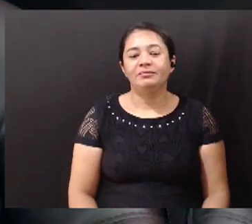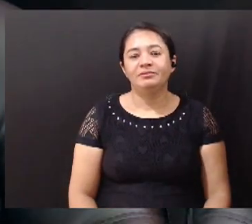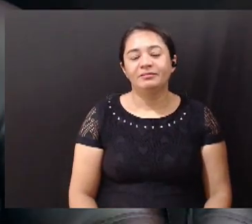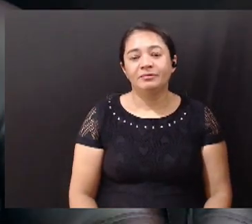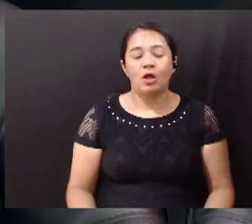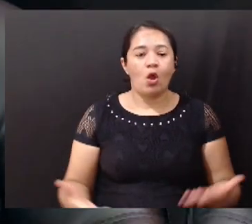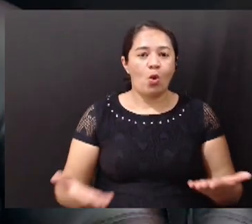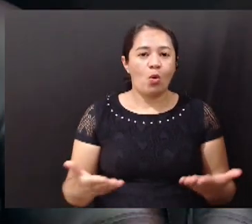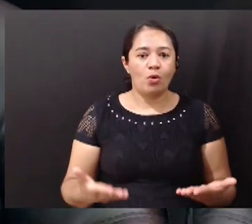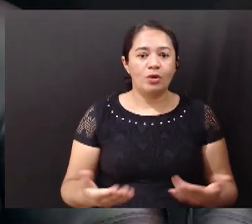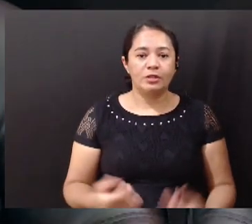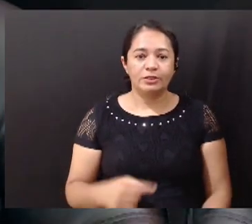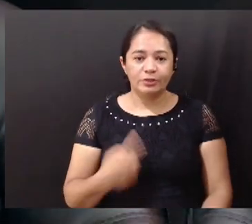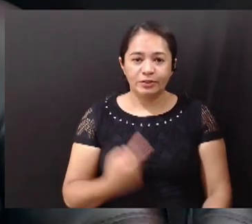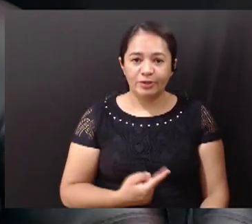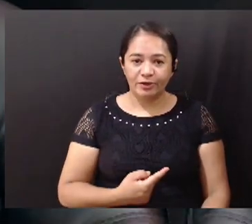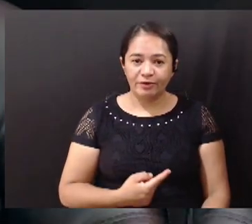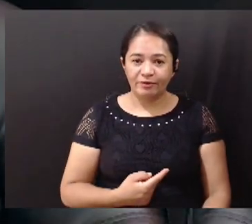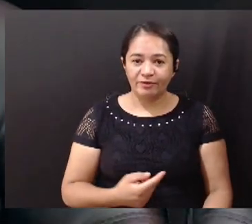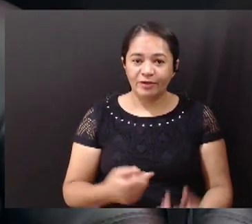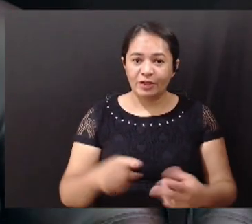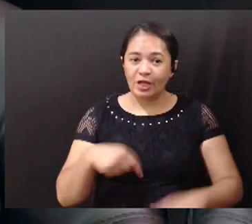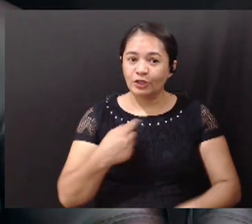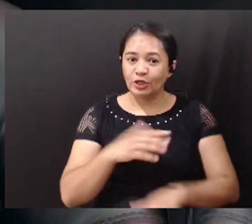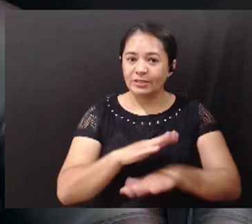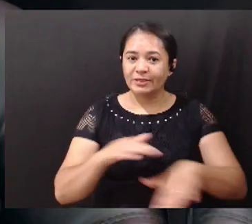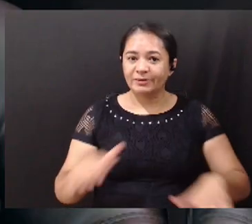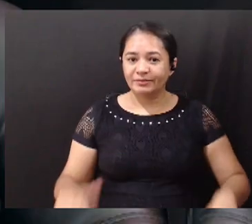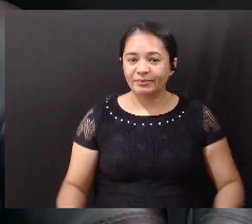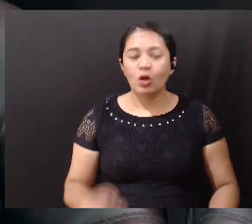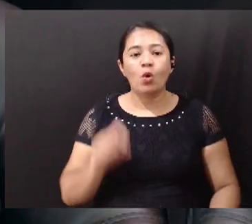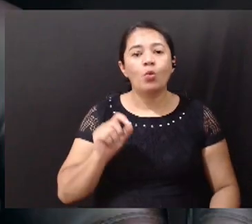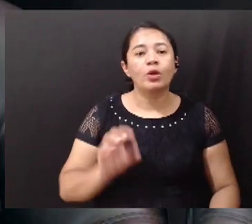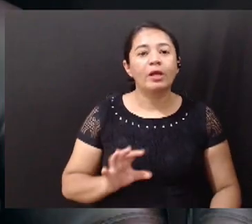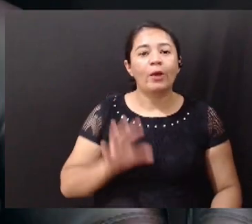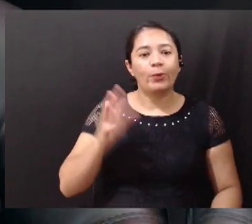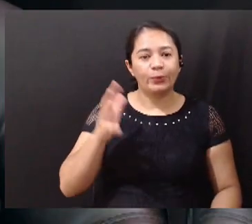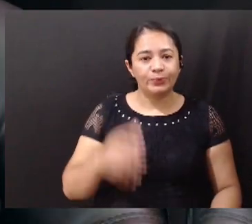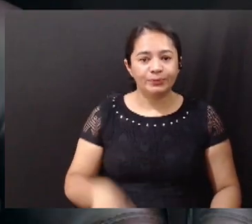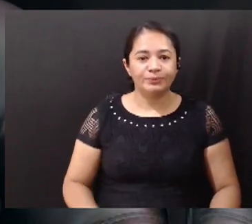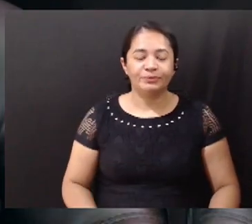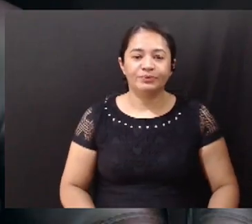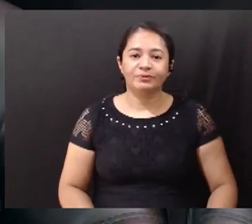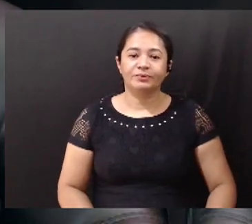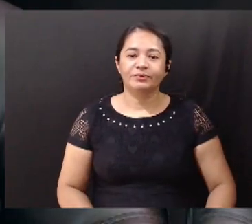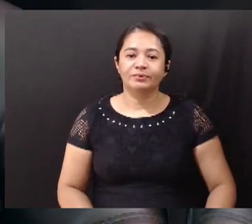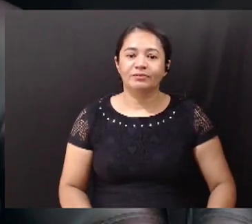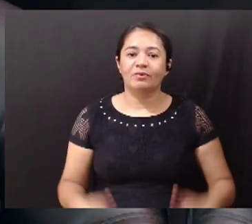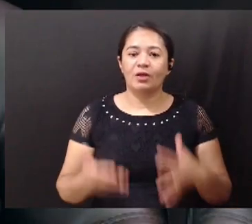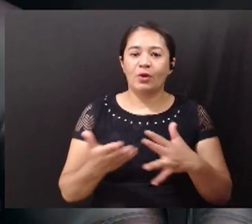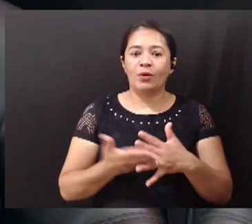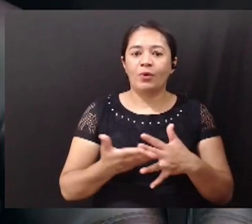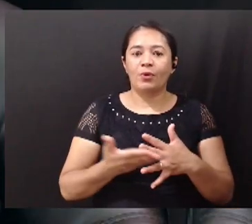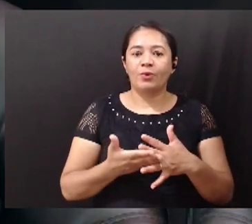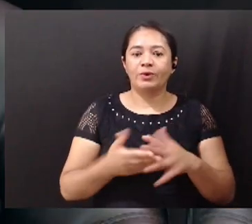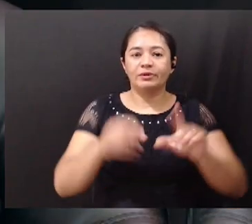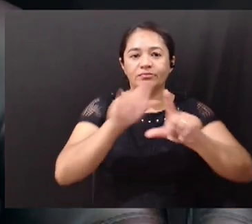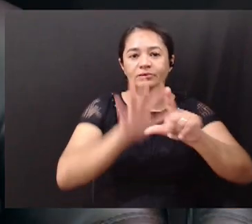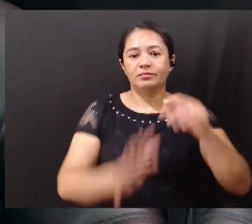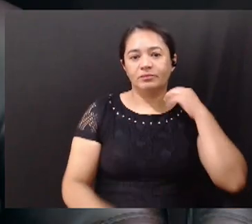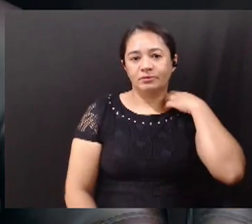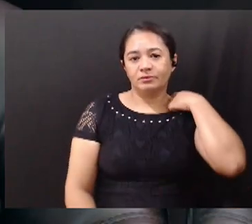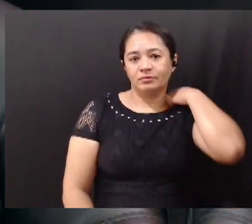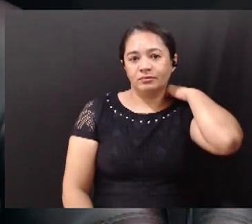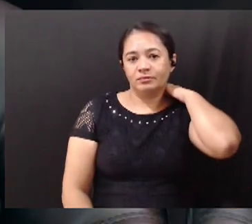for notar as nossas crianças, o que acontece? Deu o intervalo da plataforma. Ai, que é